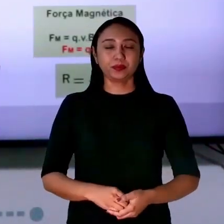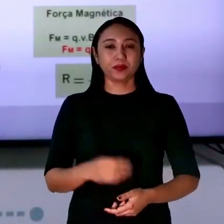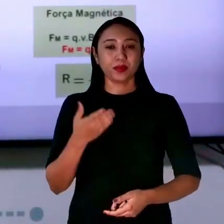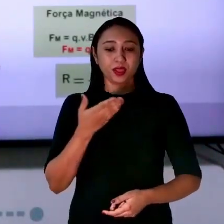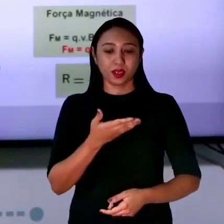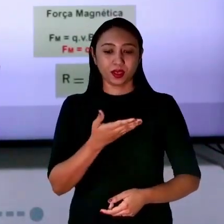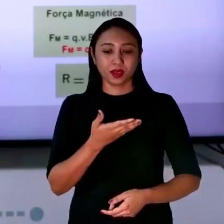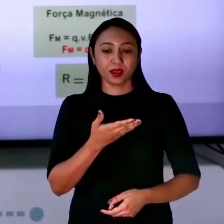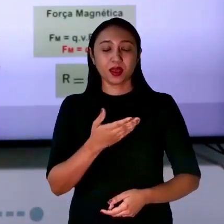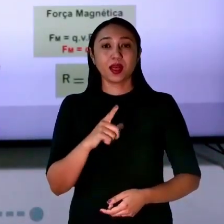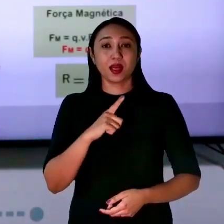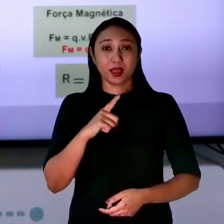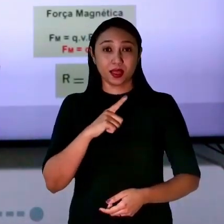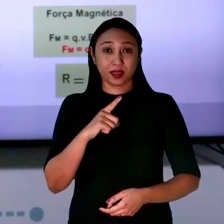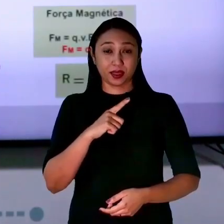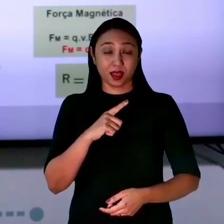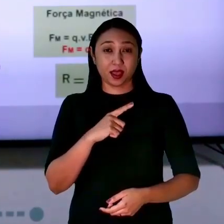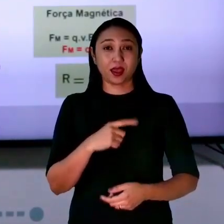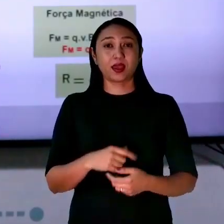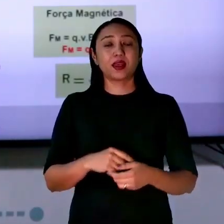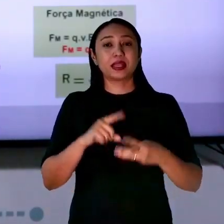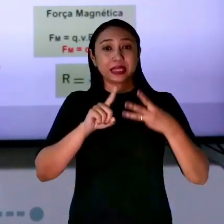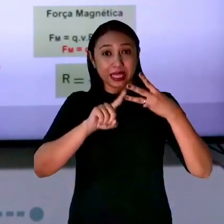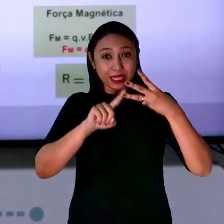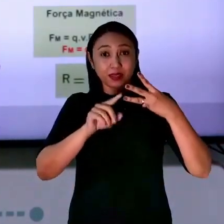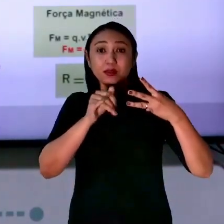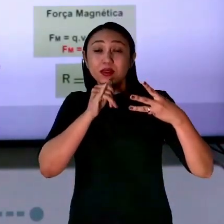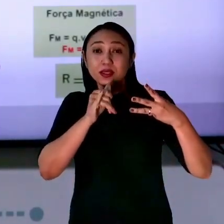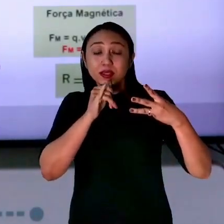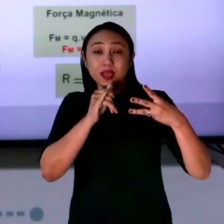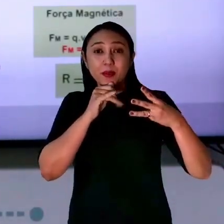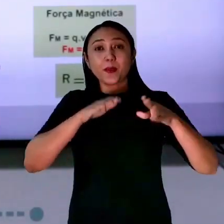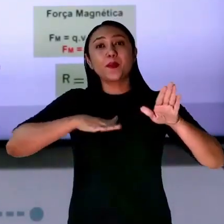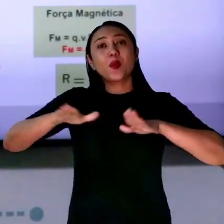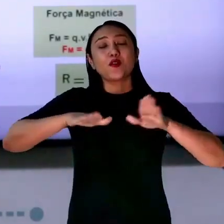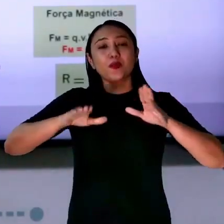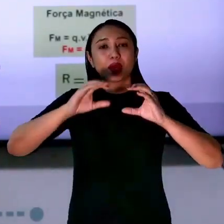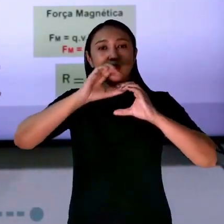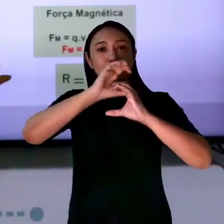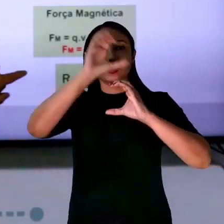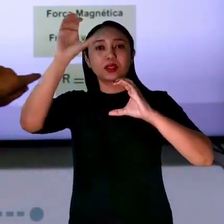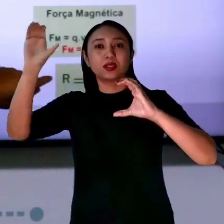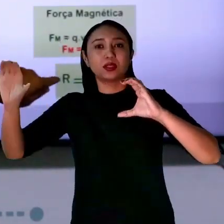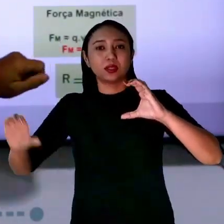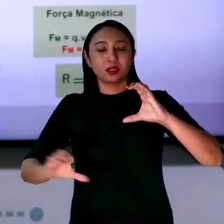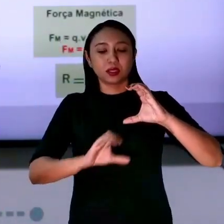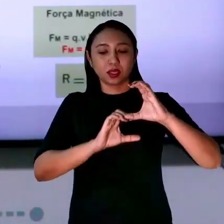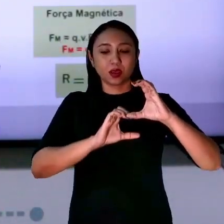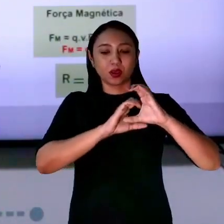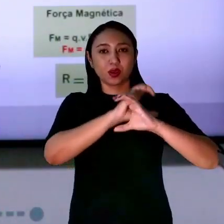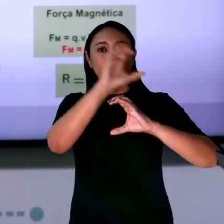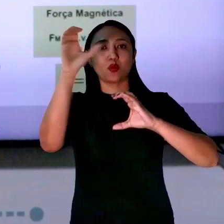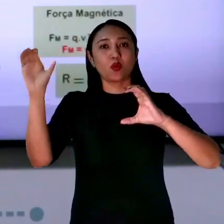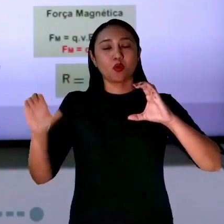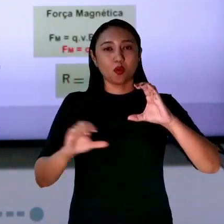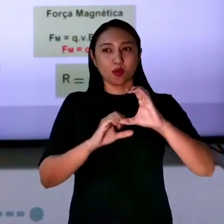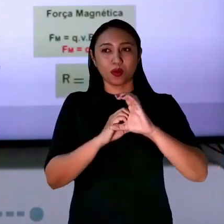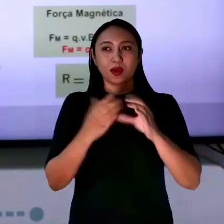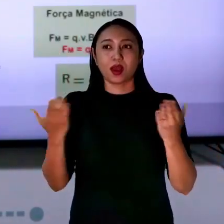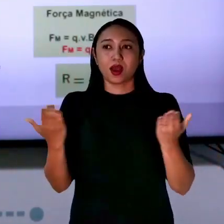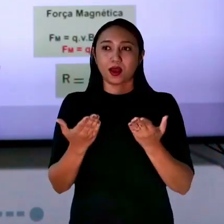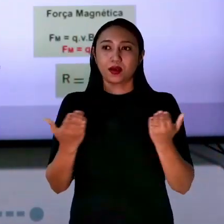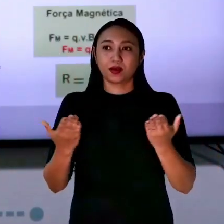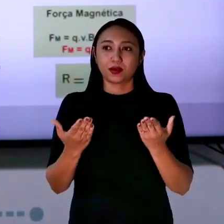tenho, nesse caso, no terceiro caso, ela executando o movimento circular. Aí a gente vai já deduzir essa fórmula para